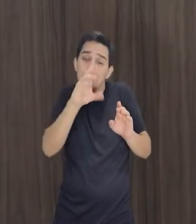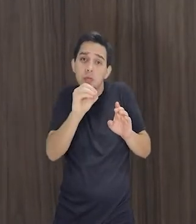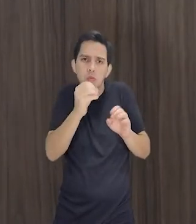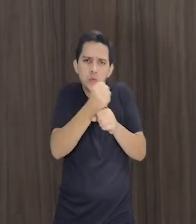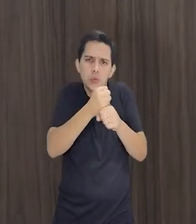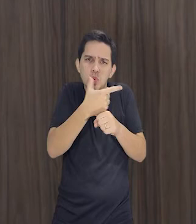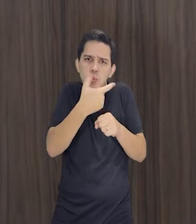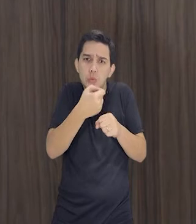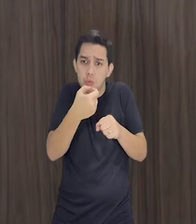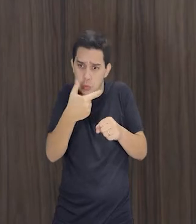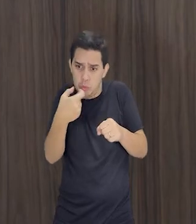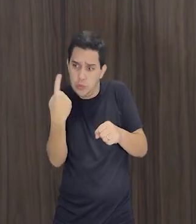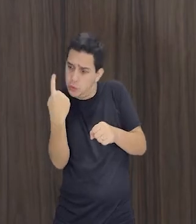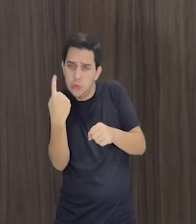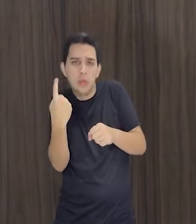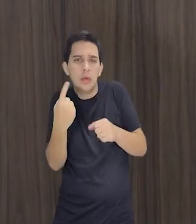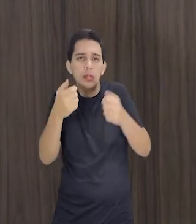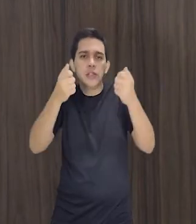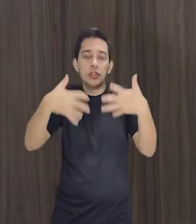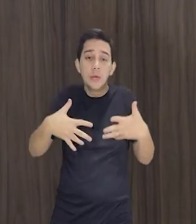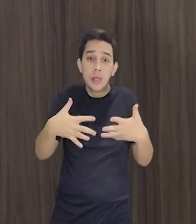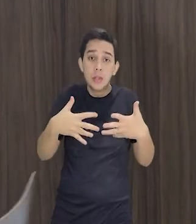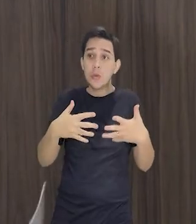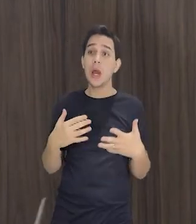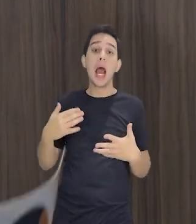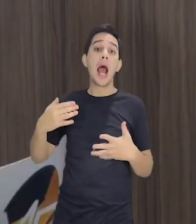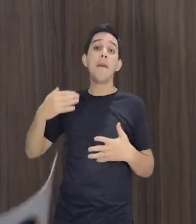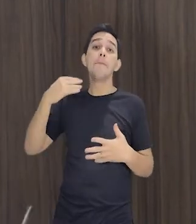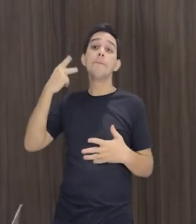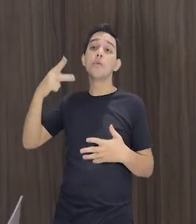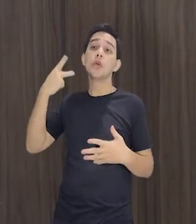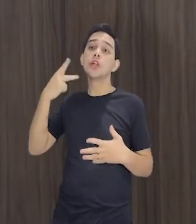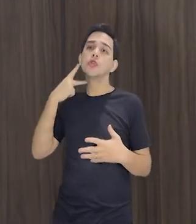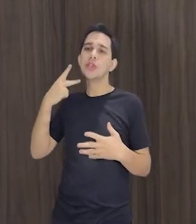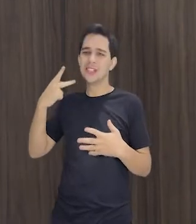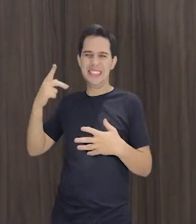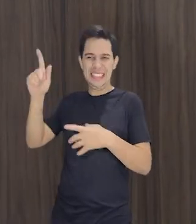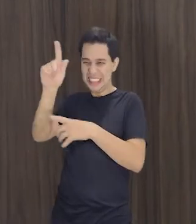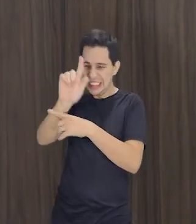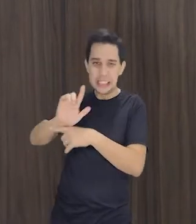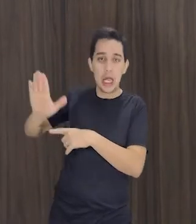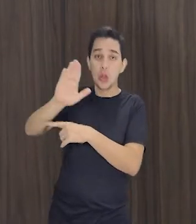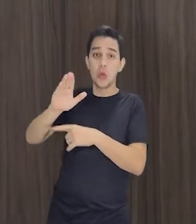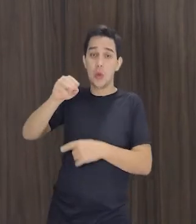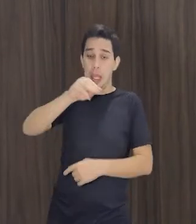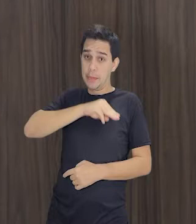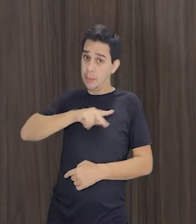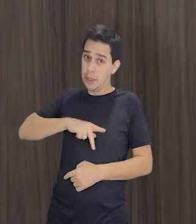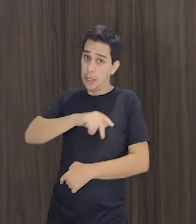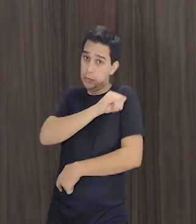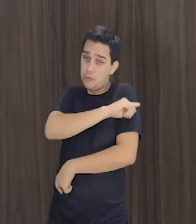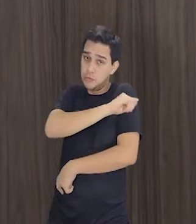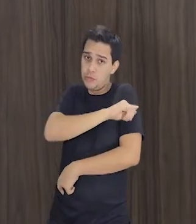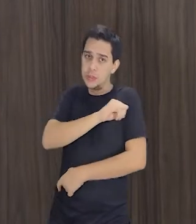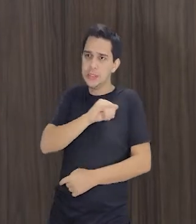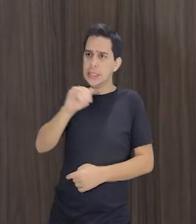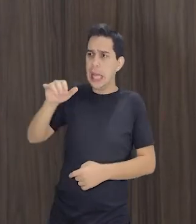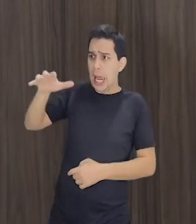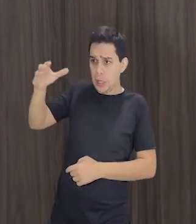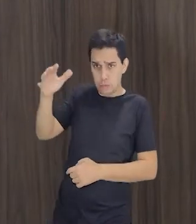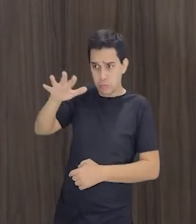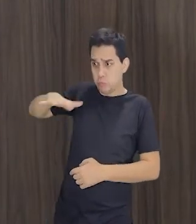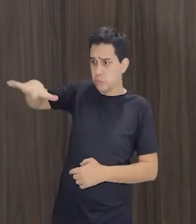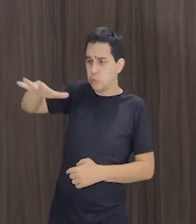da Procuradoria-Geral de Justiça do MPRJ. Uma de suas providências foi a criação da Subprocuradoria-Geral de Justiça